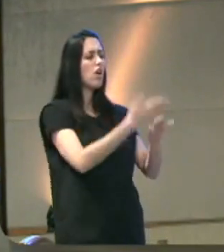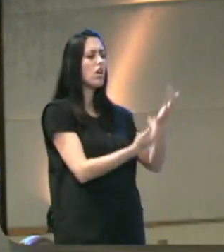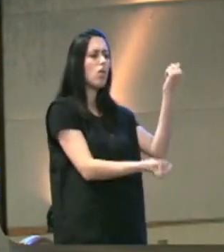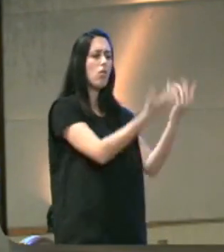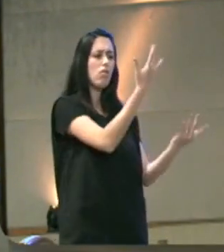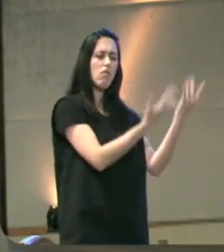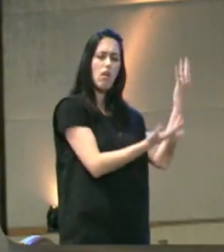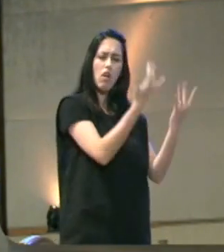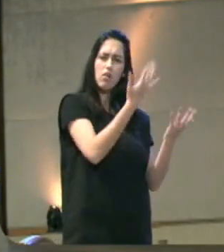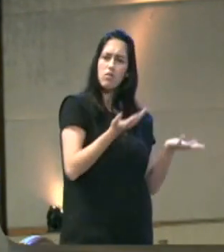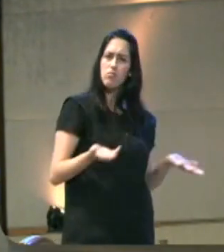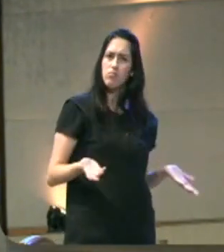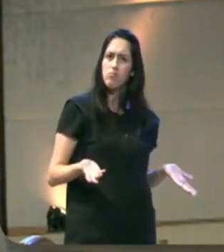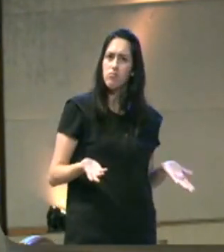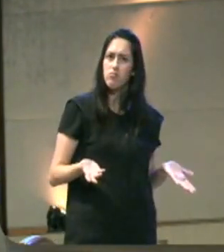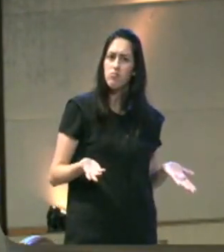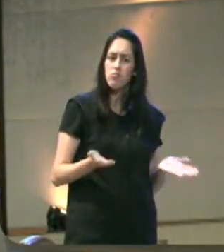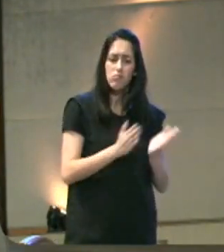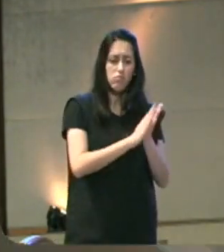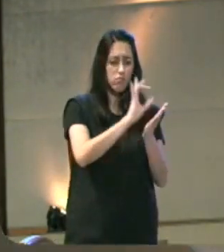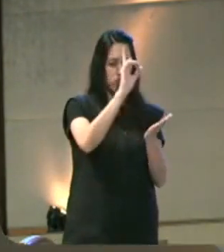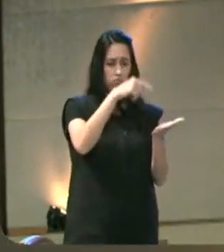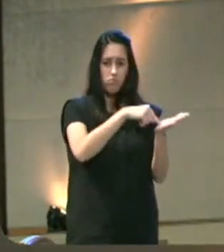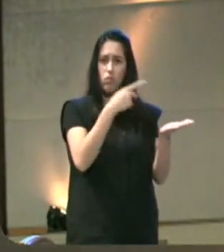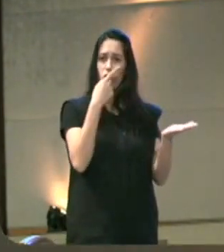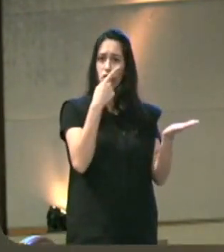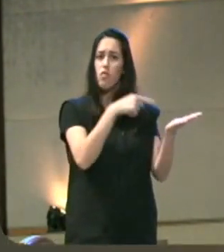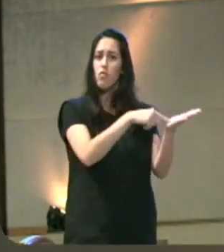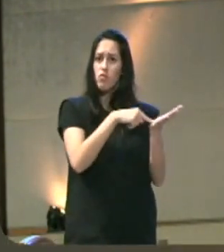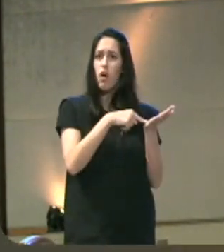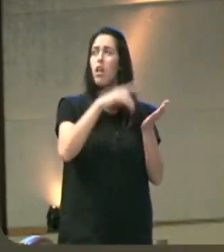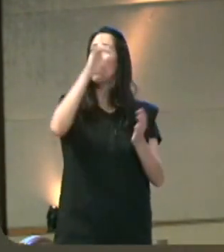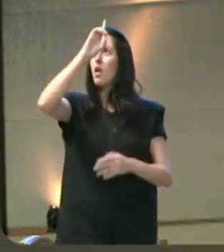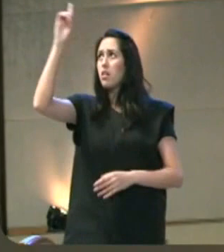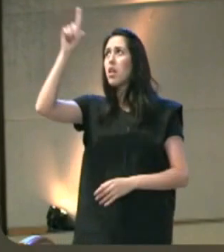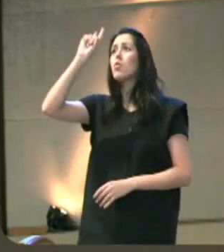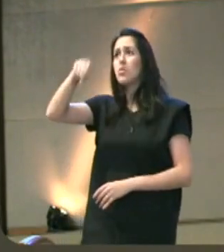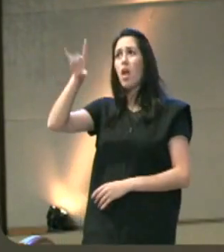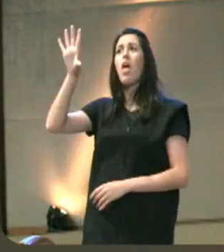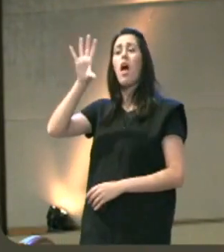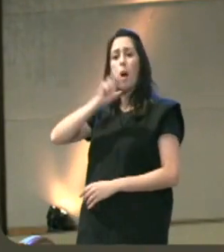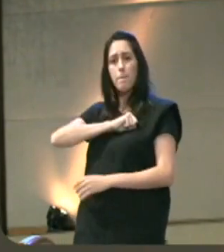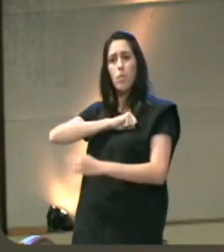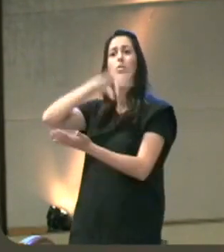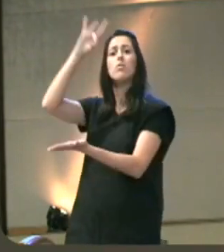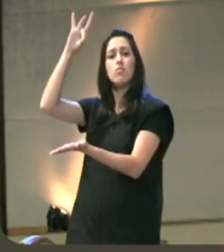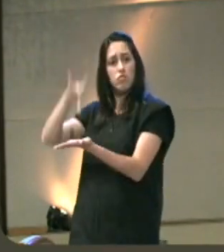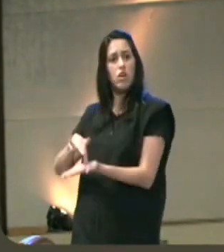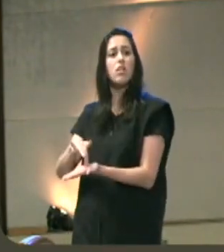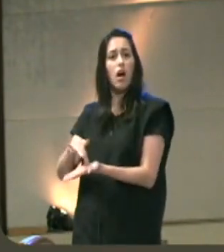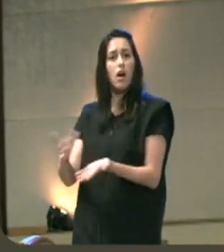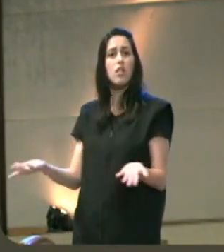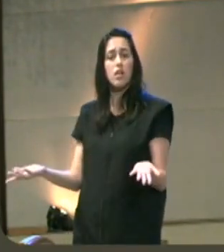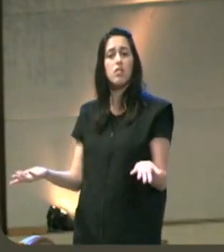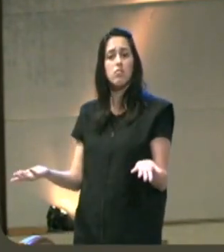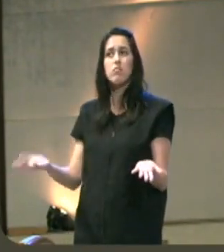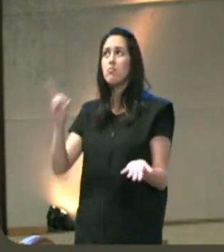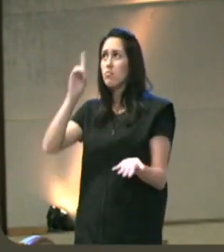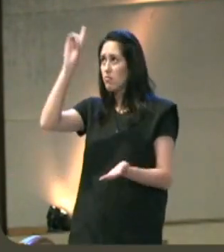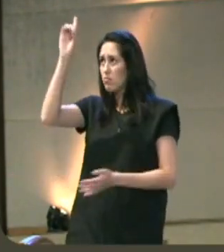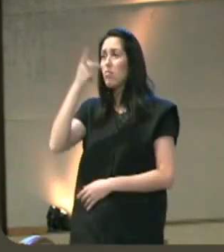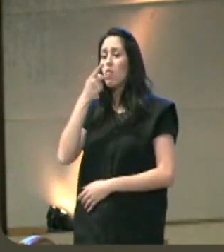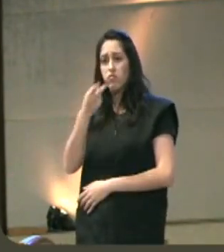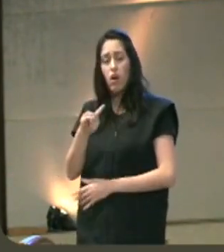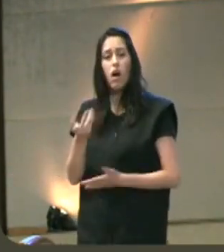quem Ele é nas Escrituras. E Ele diz que Ele é o perfeito amor, mas Ele é a perfeita justiça. E porque Ele é o